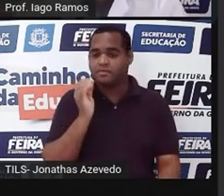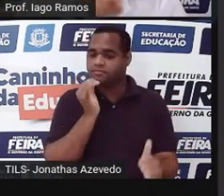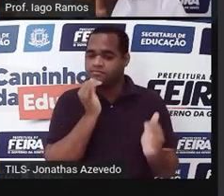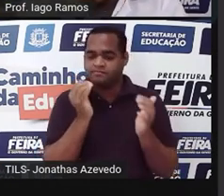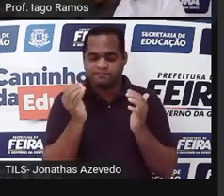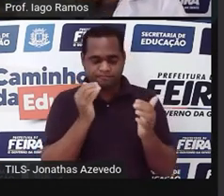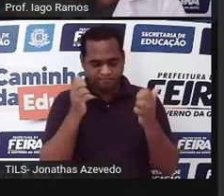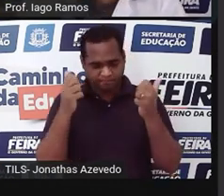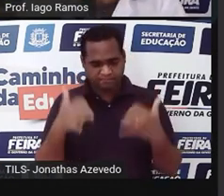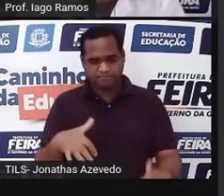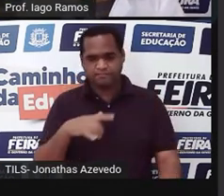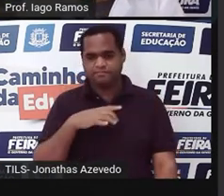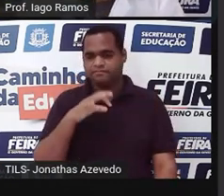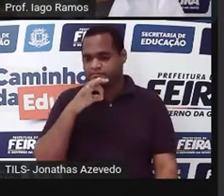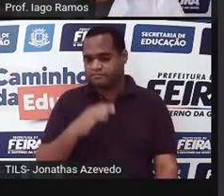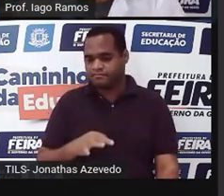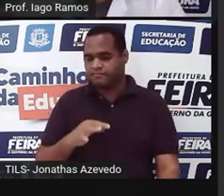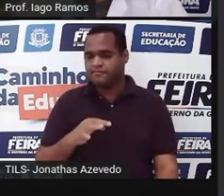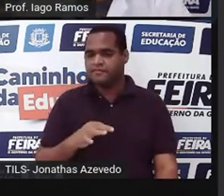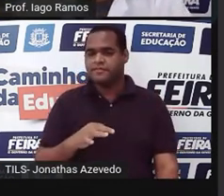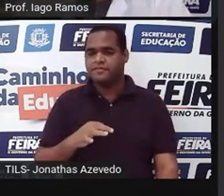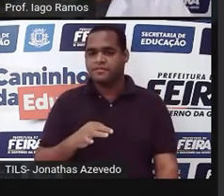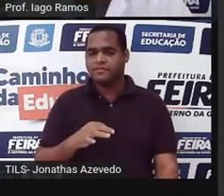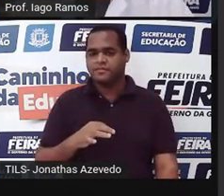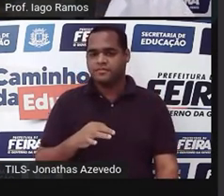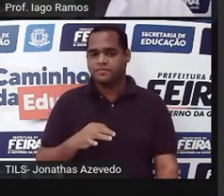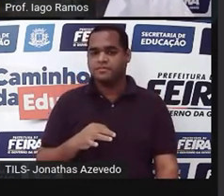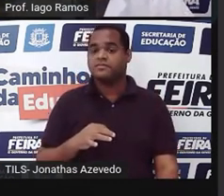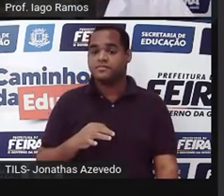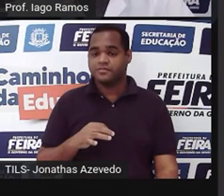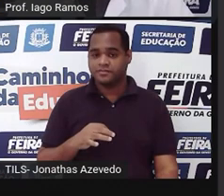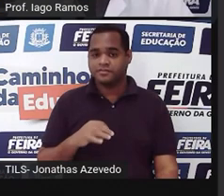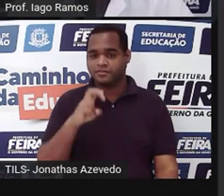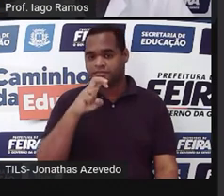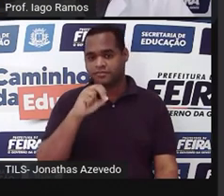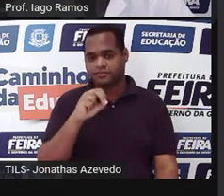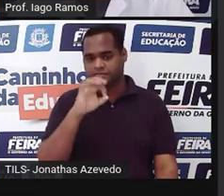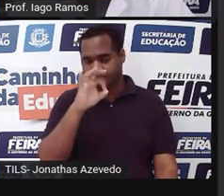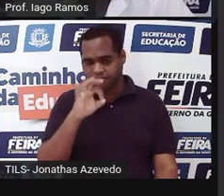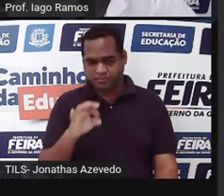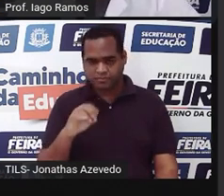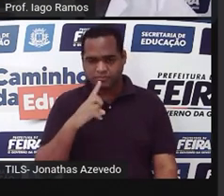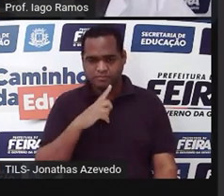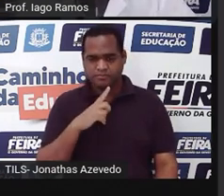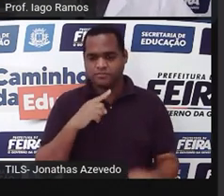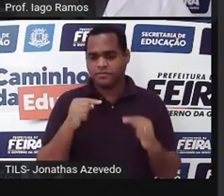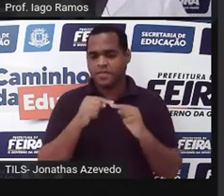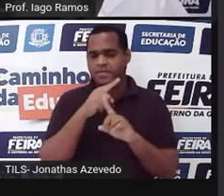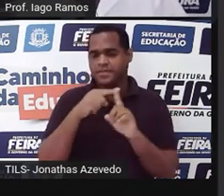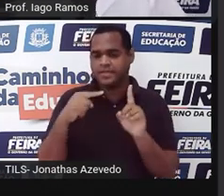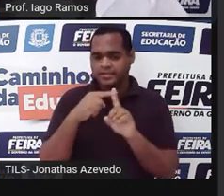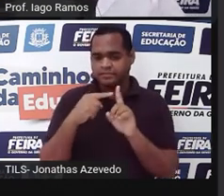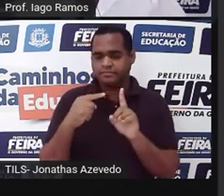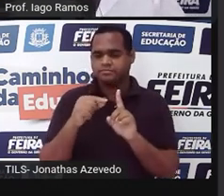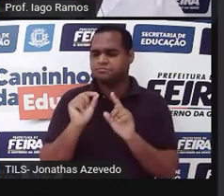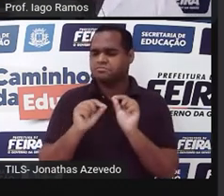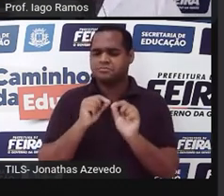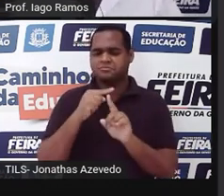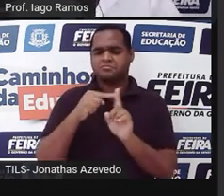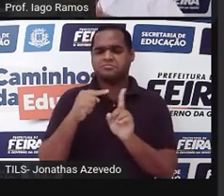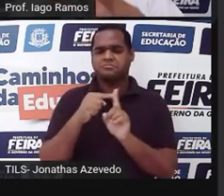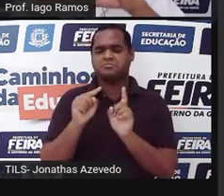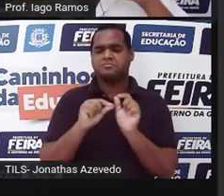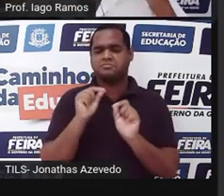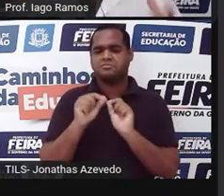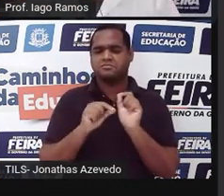mas não é a forma correta de calcular tá cinquenta por cento significa metade porque metade